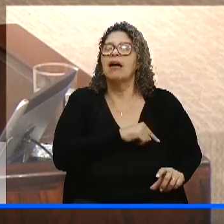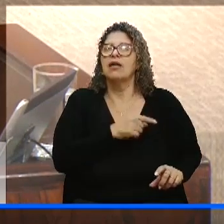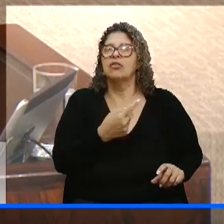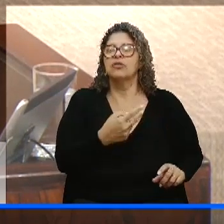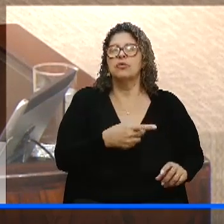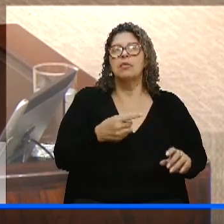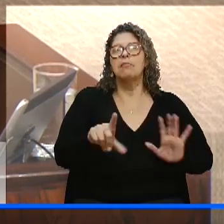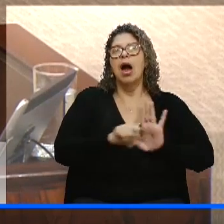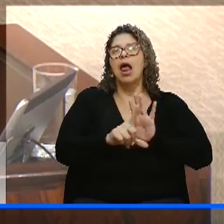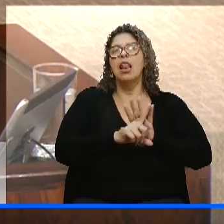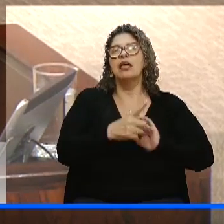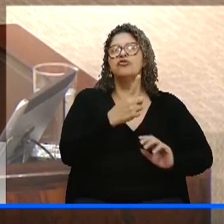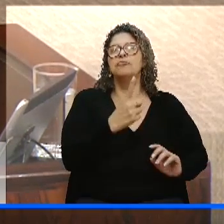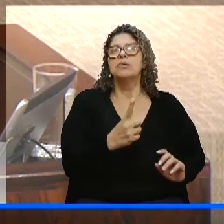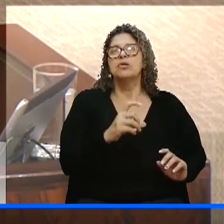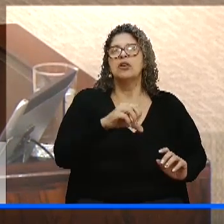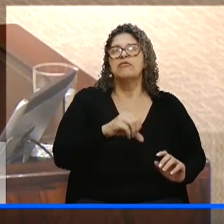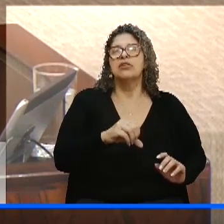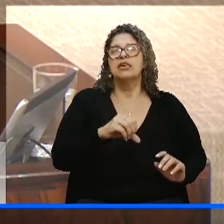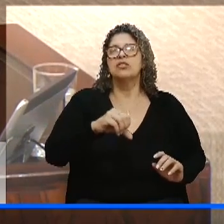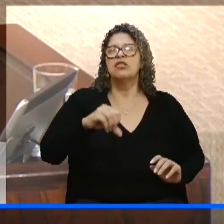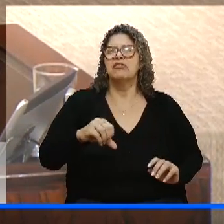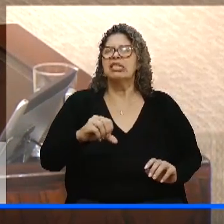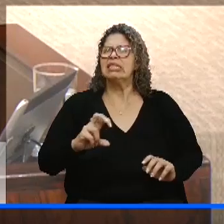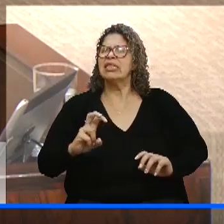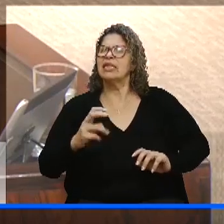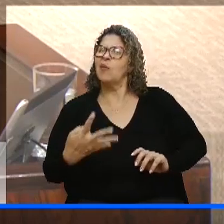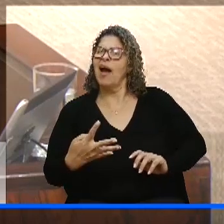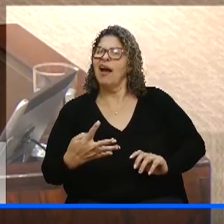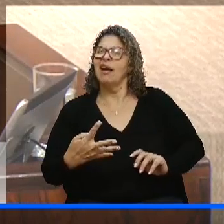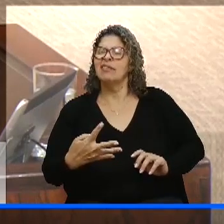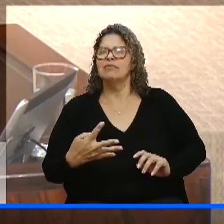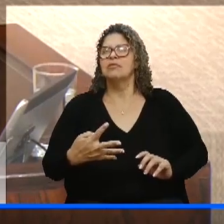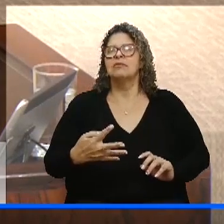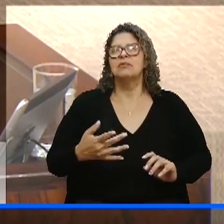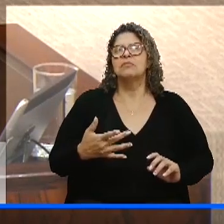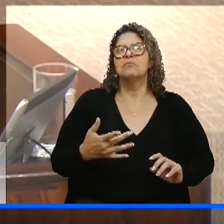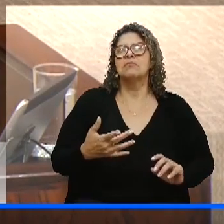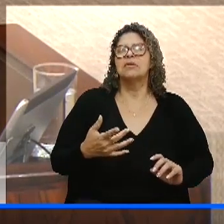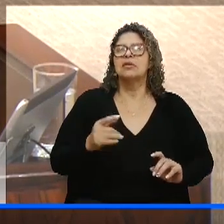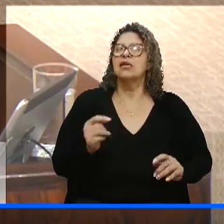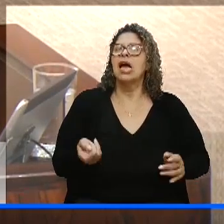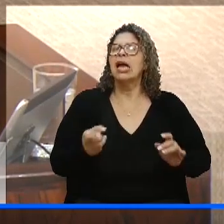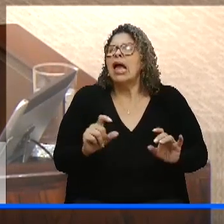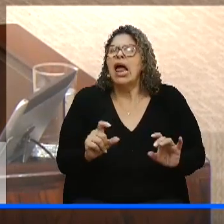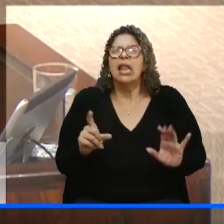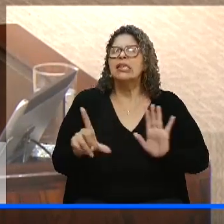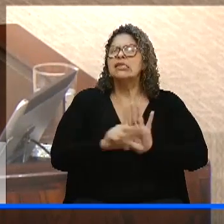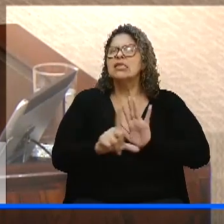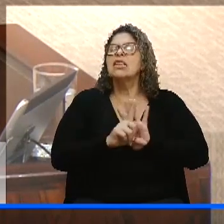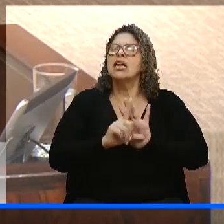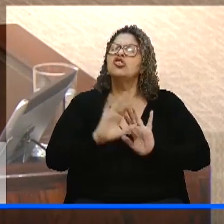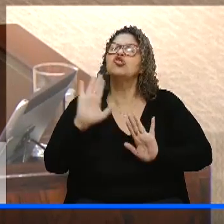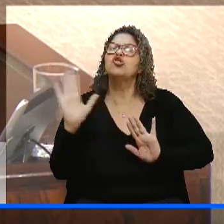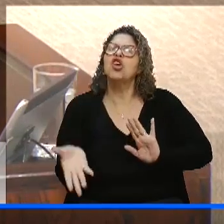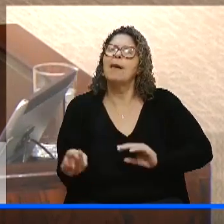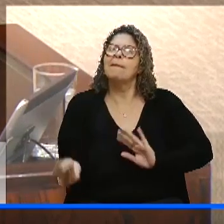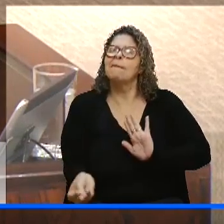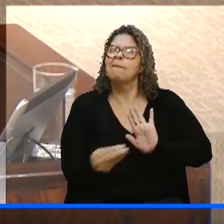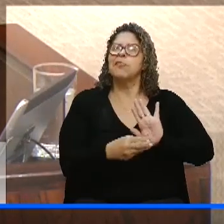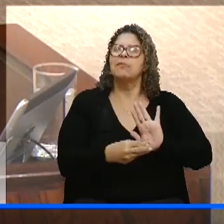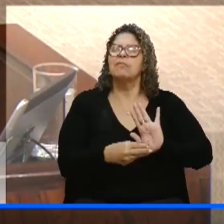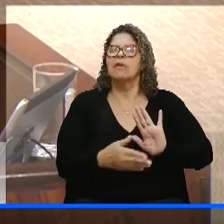94 e 95 a 90 e 94 2004 dizendo que aquelas leis que autorizavam os honorários de sucumbência e